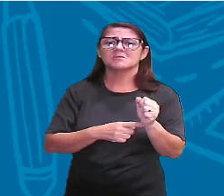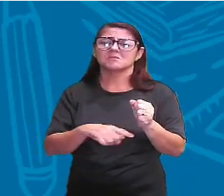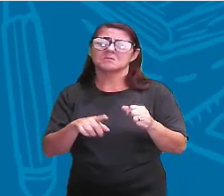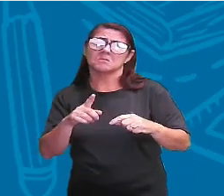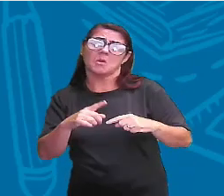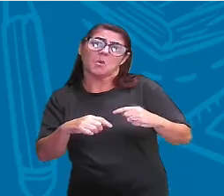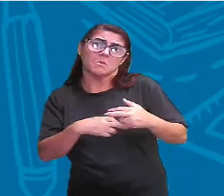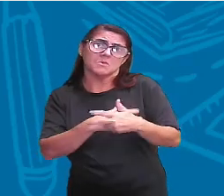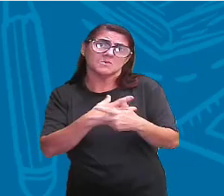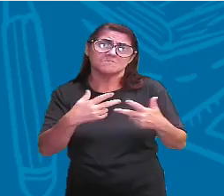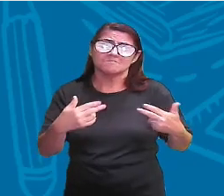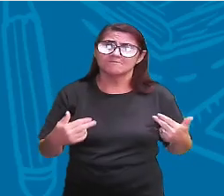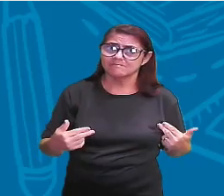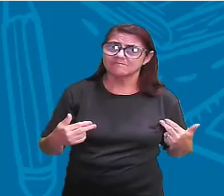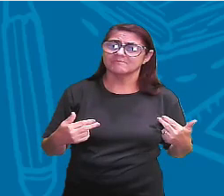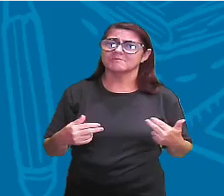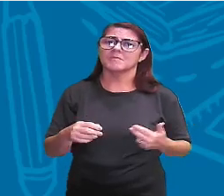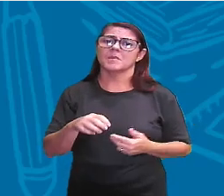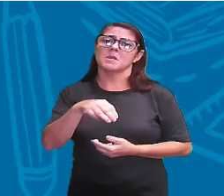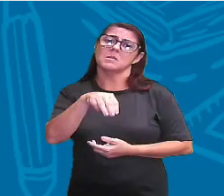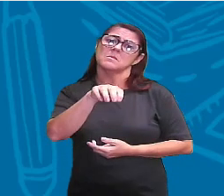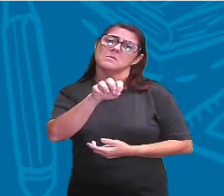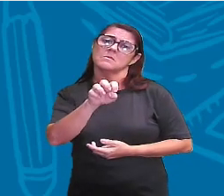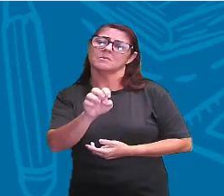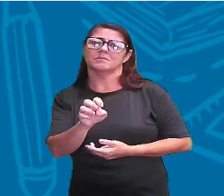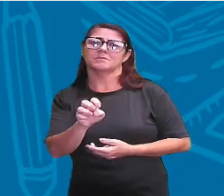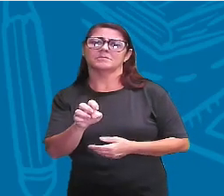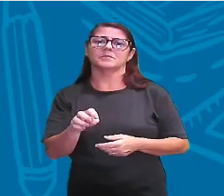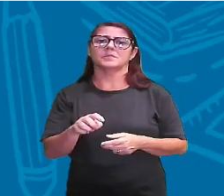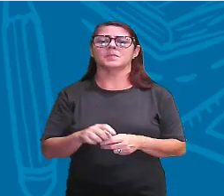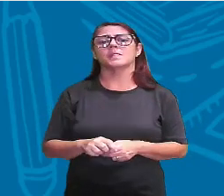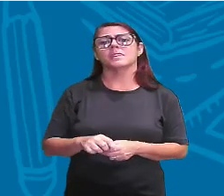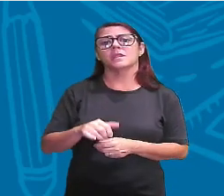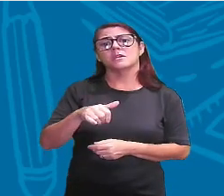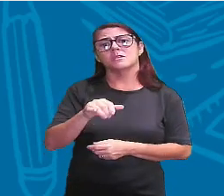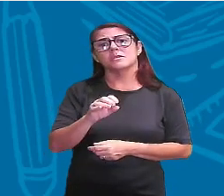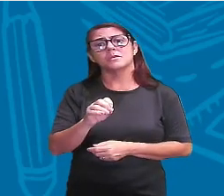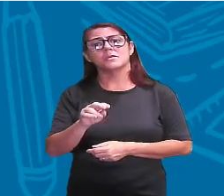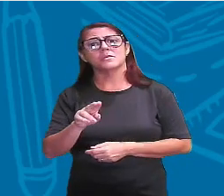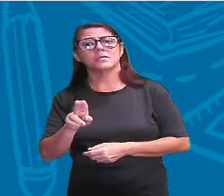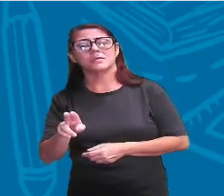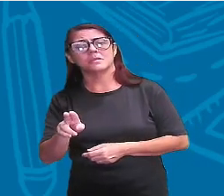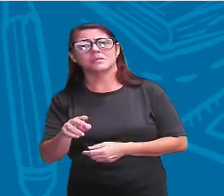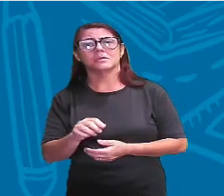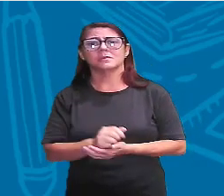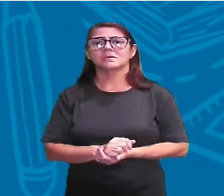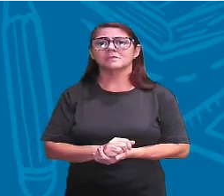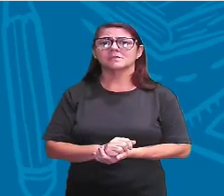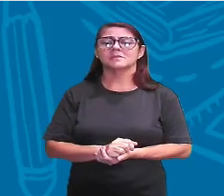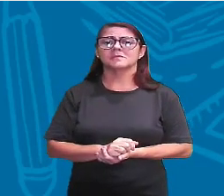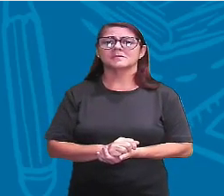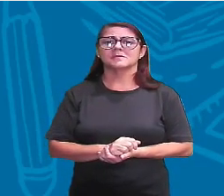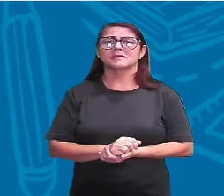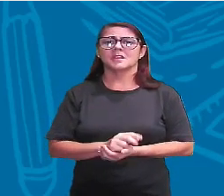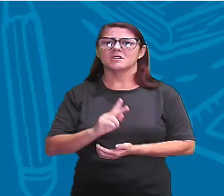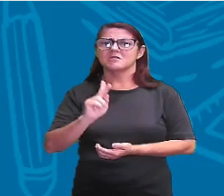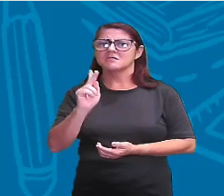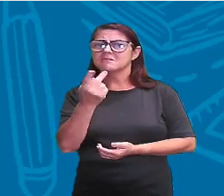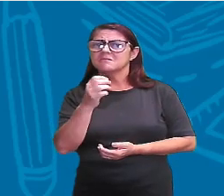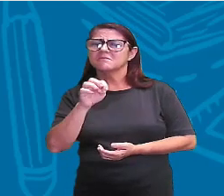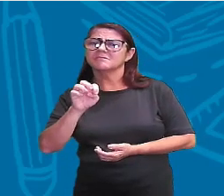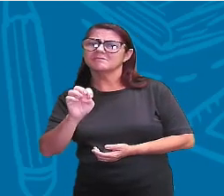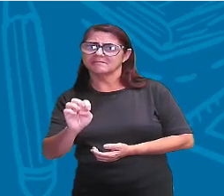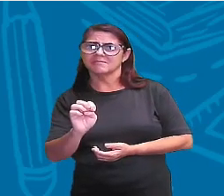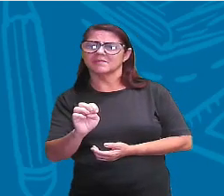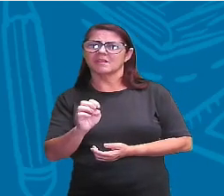objeto, por isso que a gente tem aí me. Temos também you e temos he. Então aí, já dá para ter uma